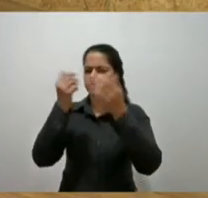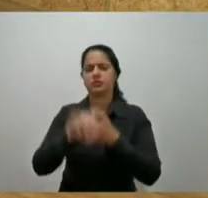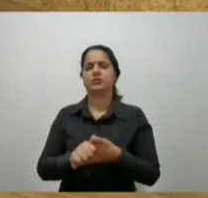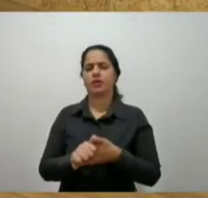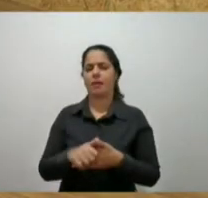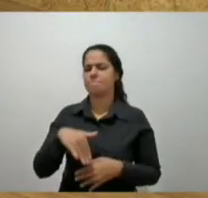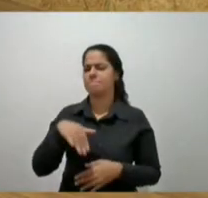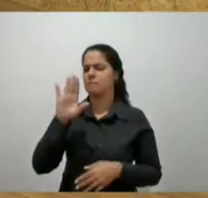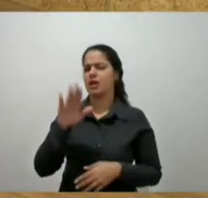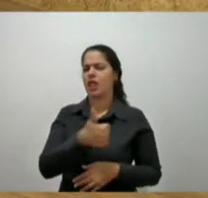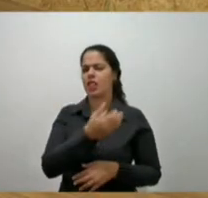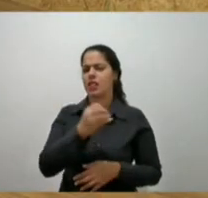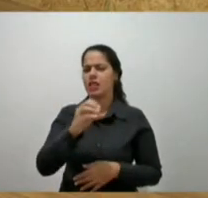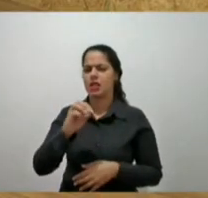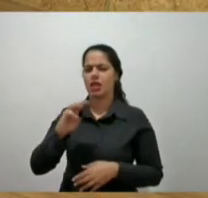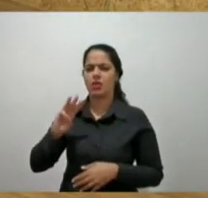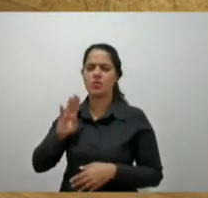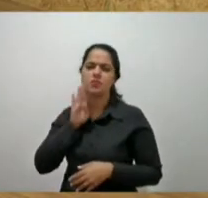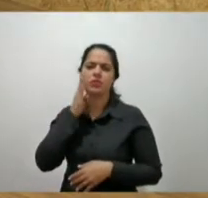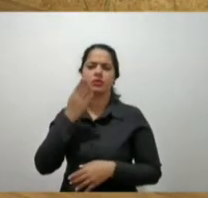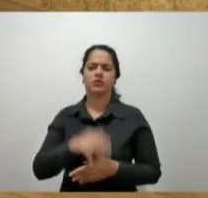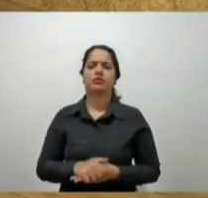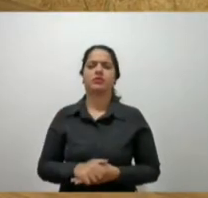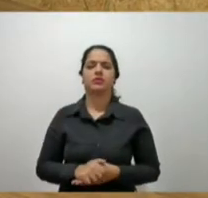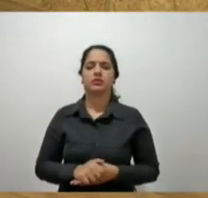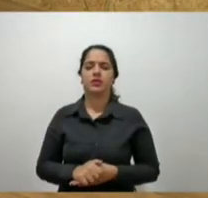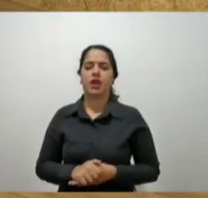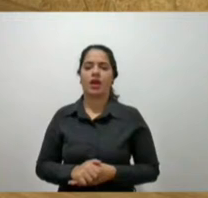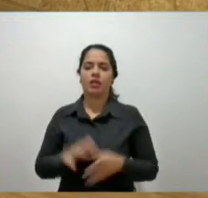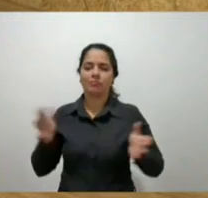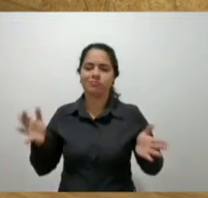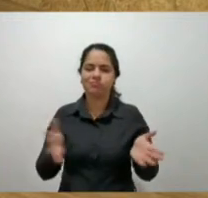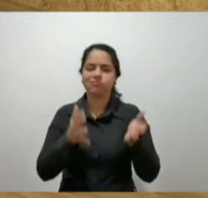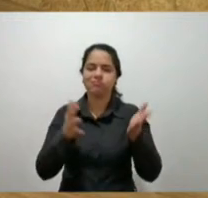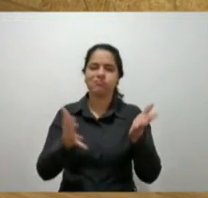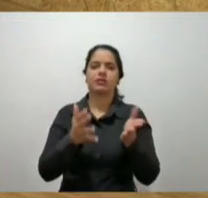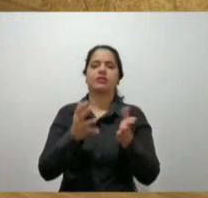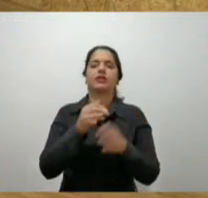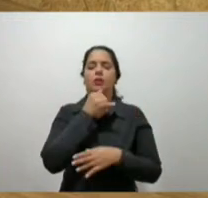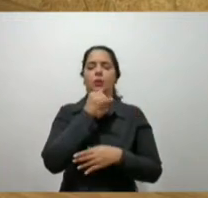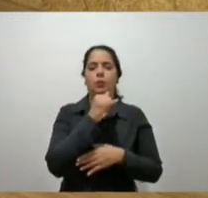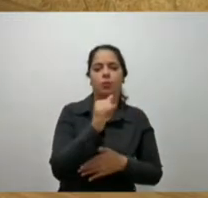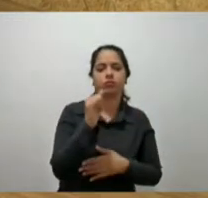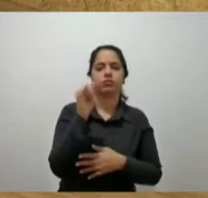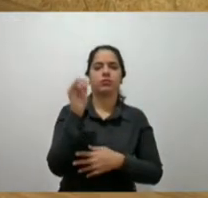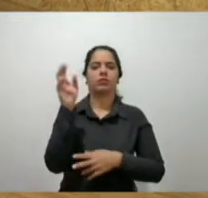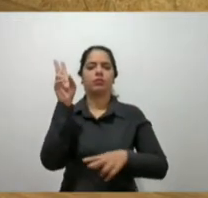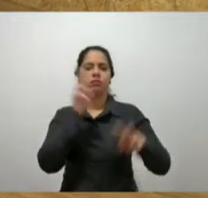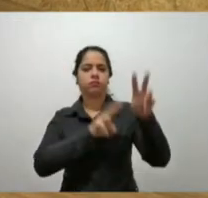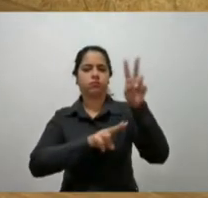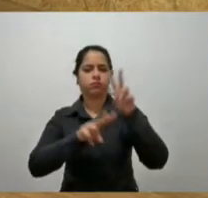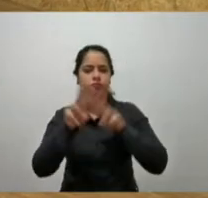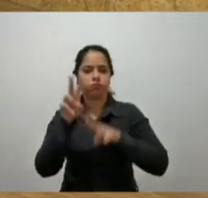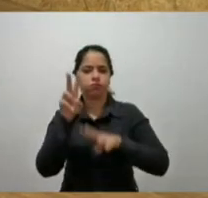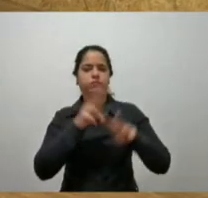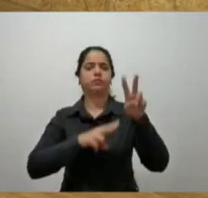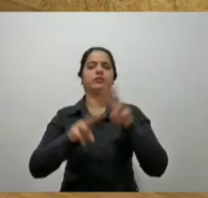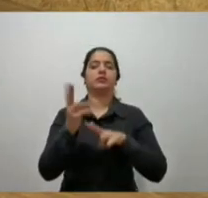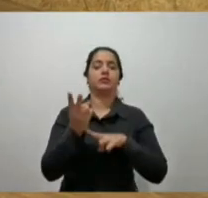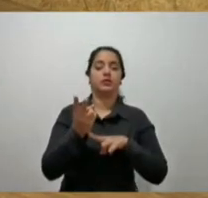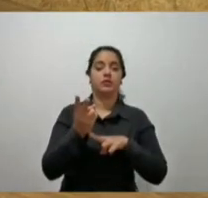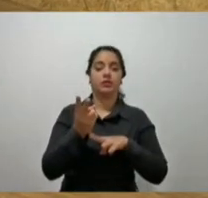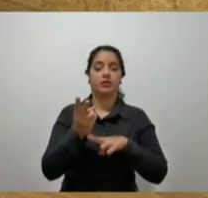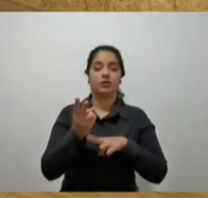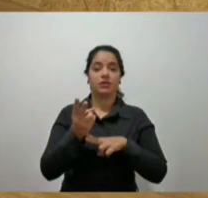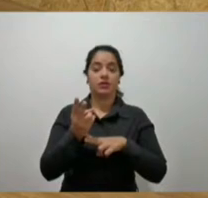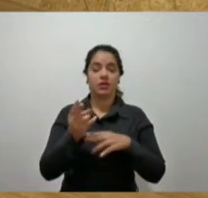crescimento da energia eólica, fornecedora de solar, está fazendo caminhões elétricos a Volkswagen, aviões elétricos a Embraer. Então, assim, tipo, você entende